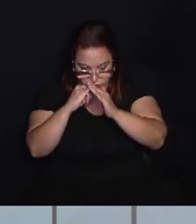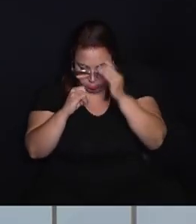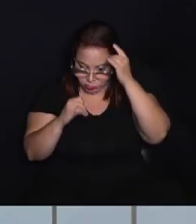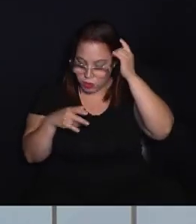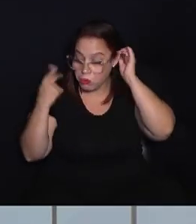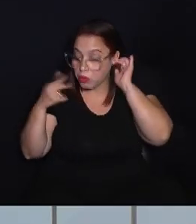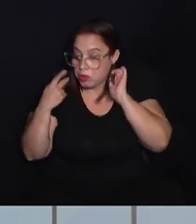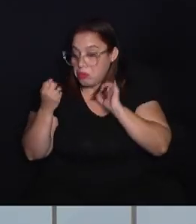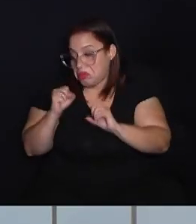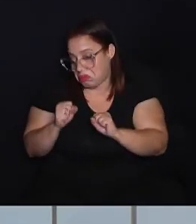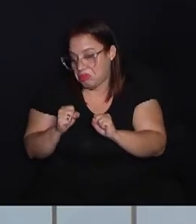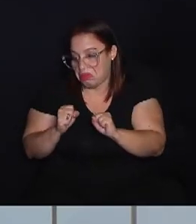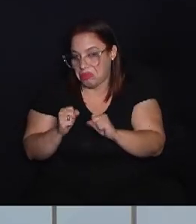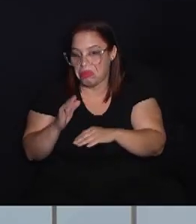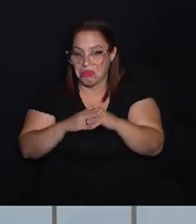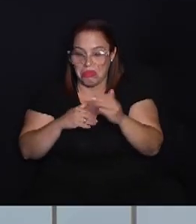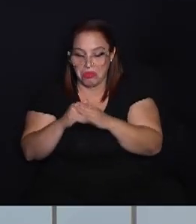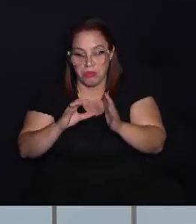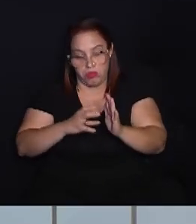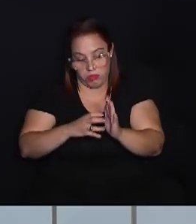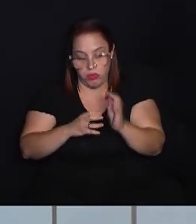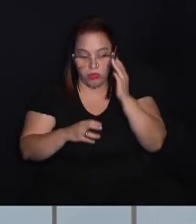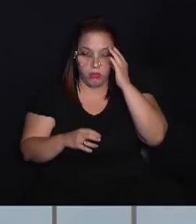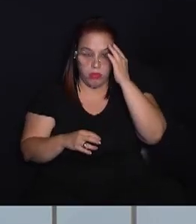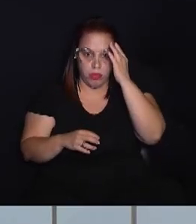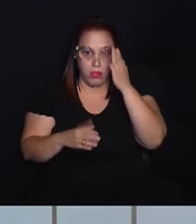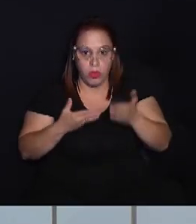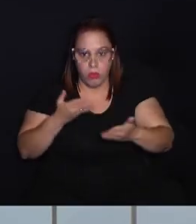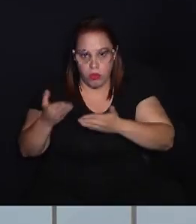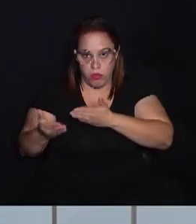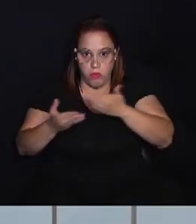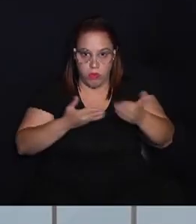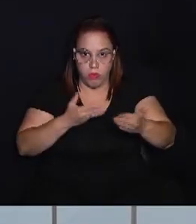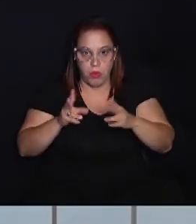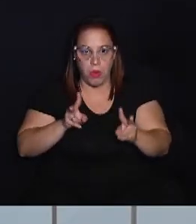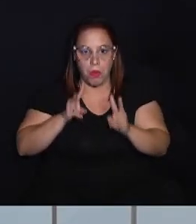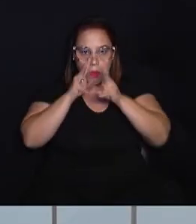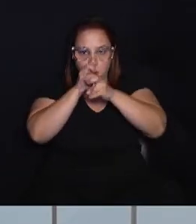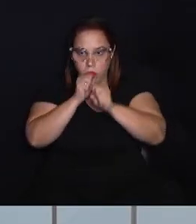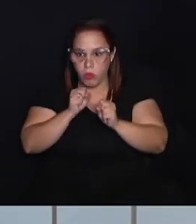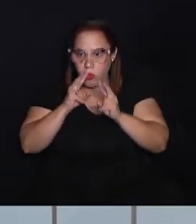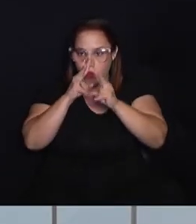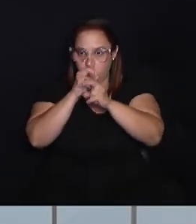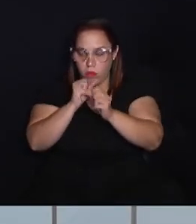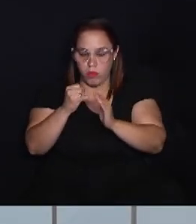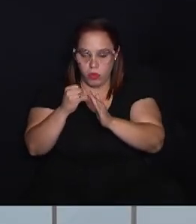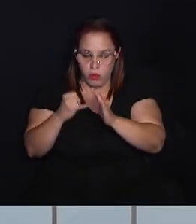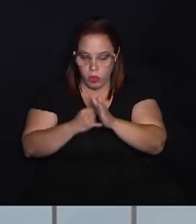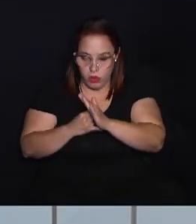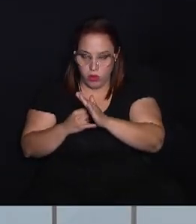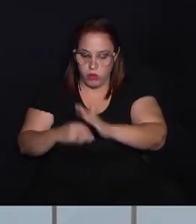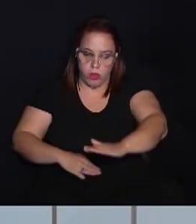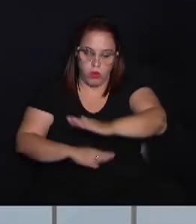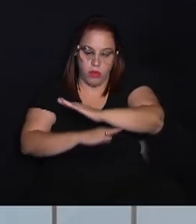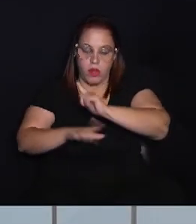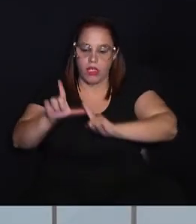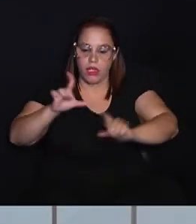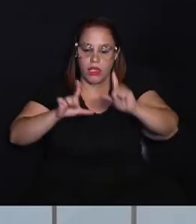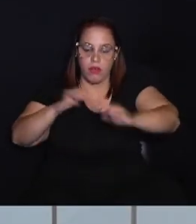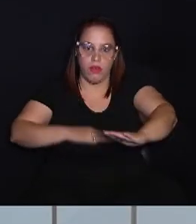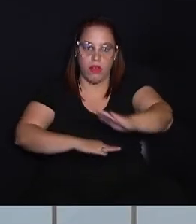do executivo, mas os vereadores carregam essa expectativa de representação, de cobrar do prefeito, de brigar